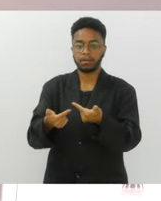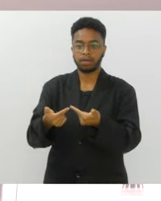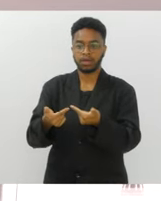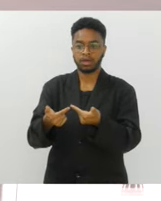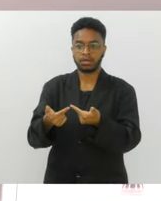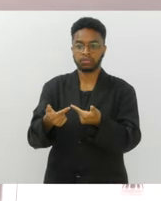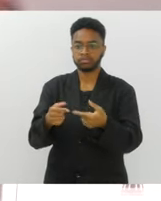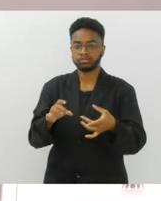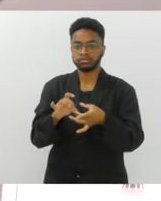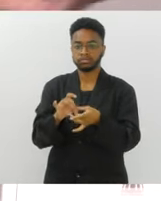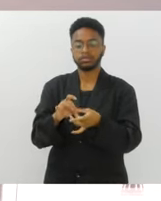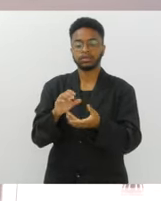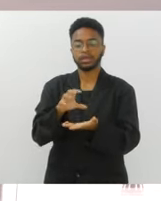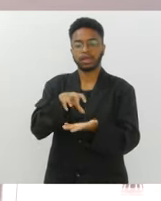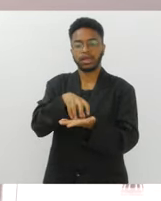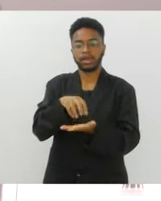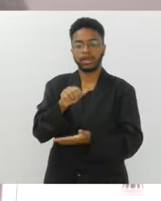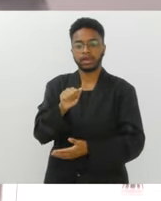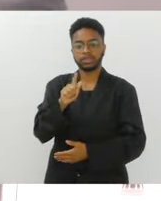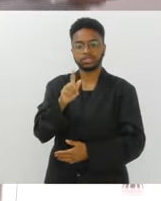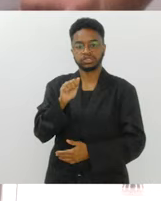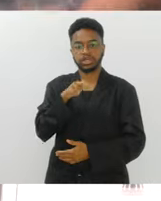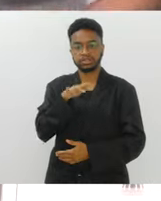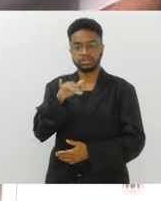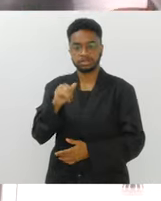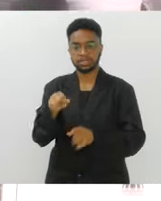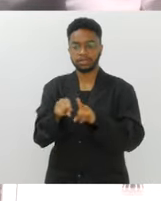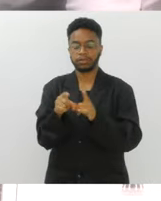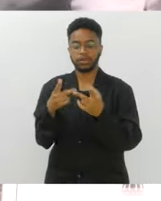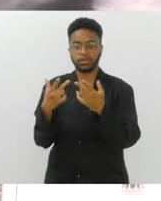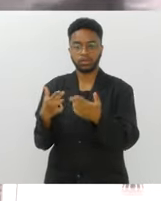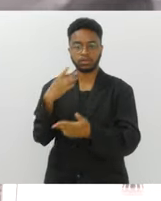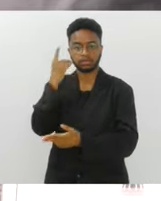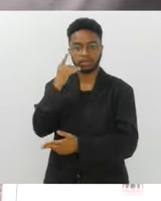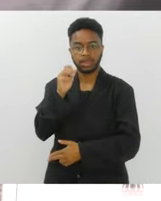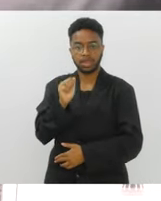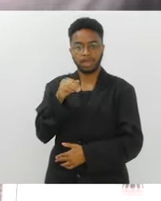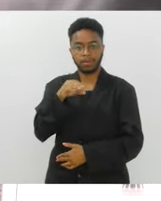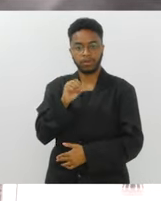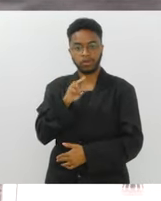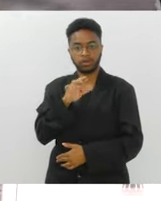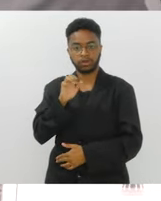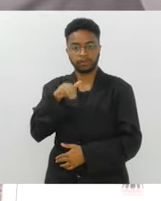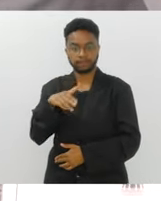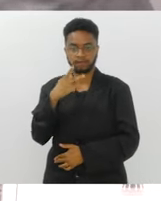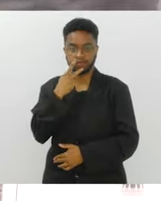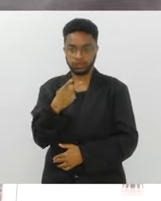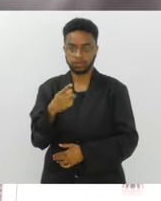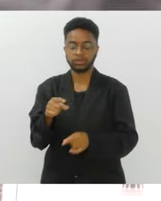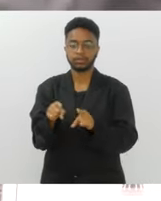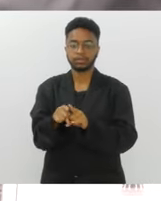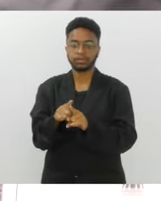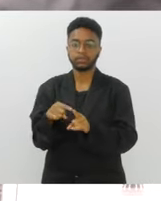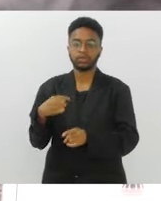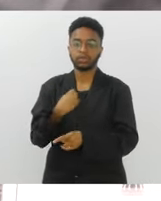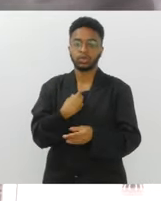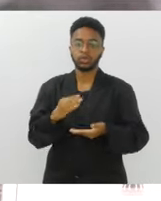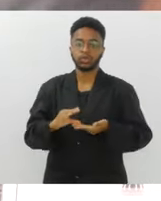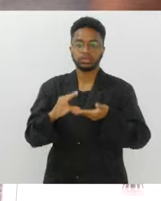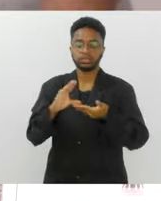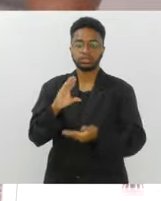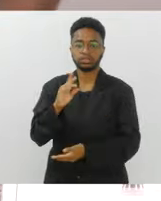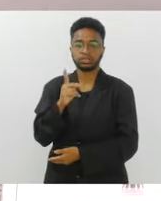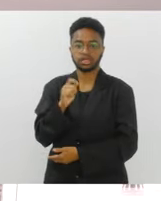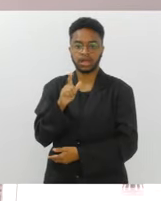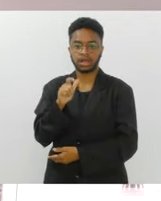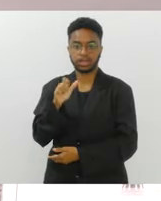nossa agência para, como bem disse aqui o deputado Rodrigo Amorim, não obstante aqui de que o nosso conselheiro Charles é o